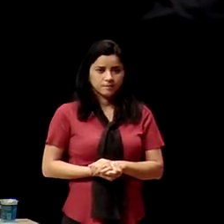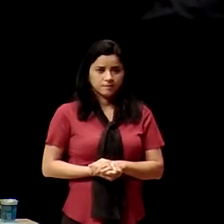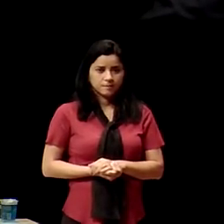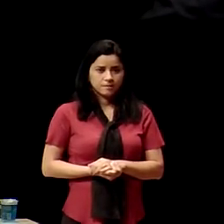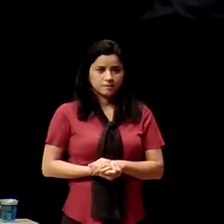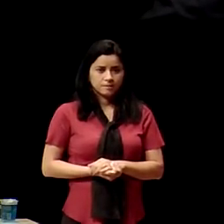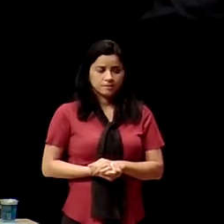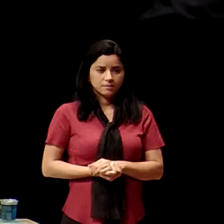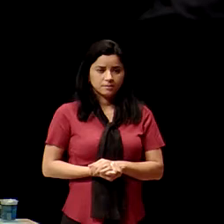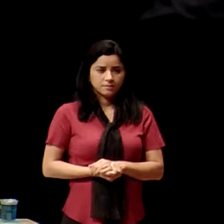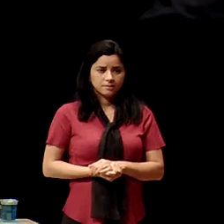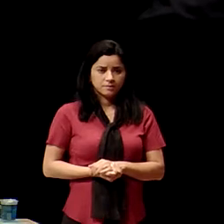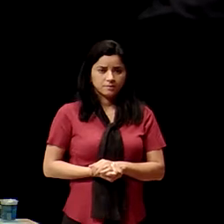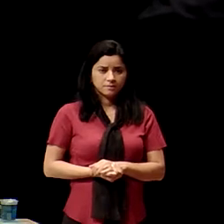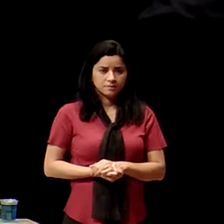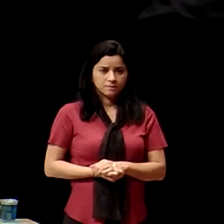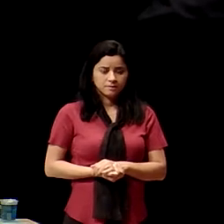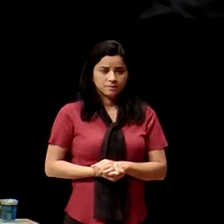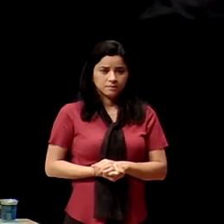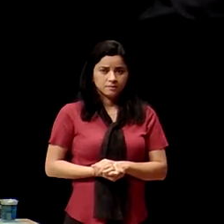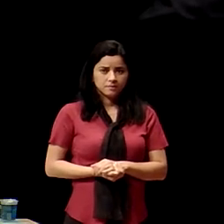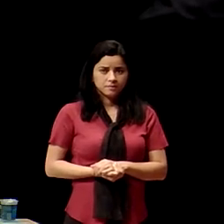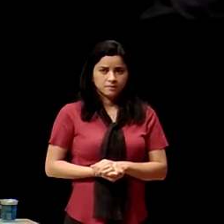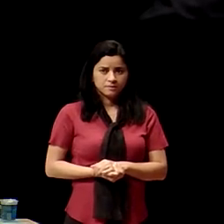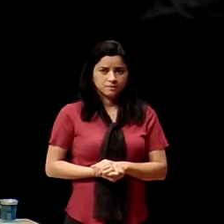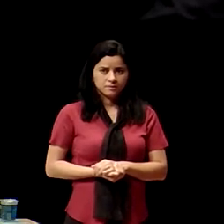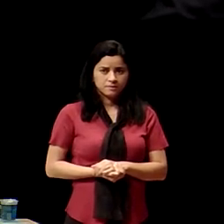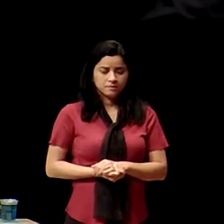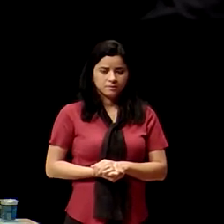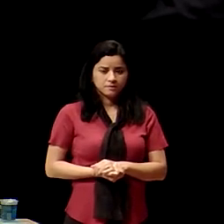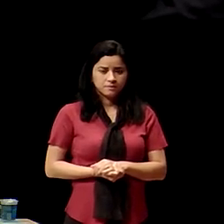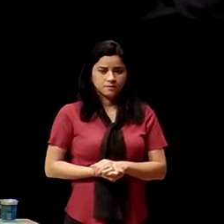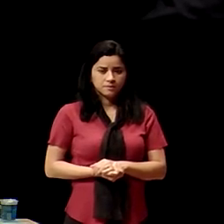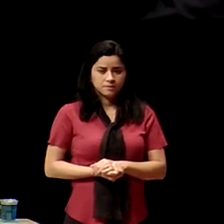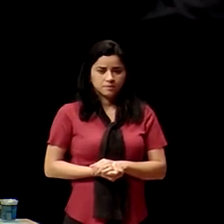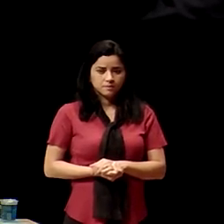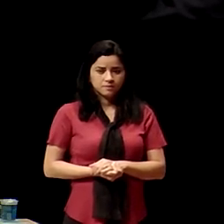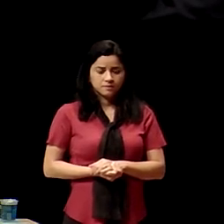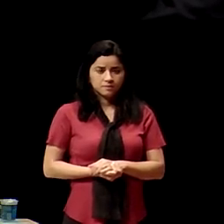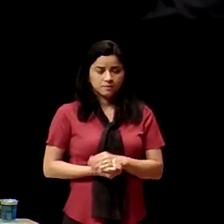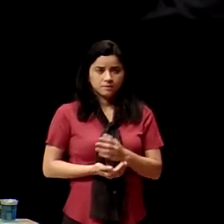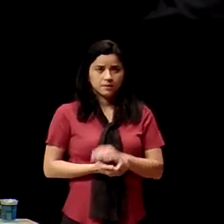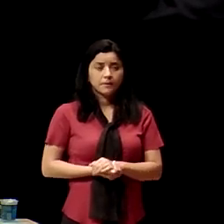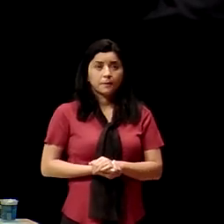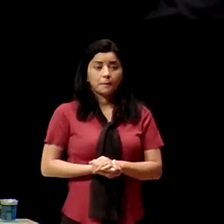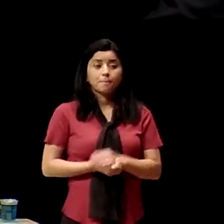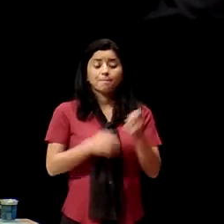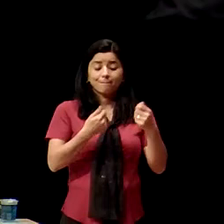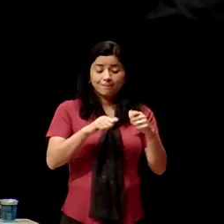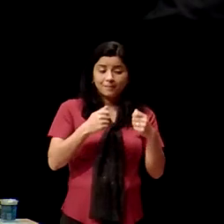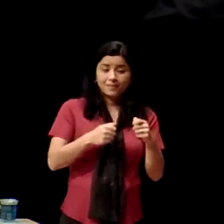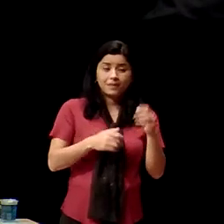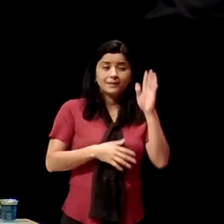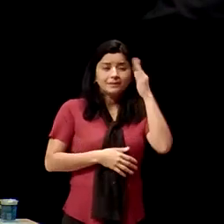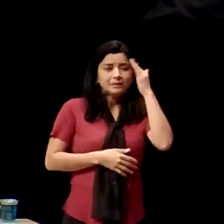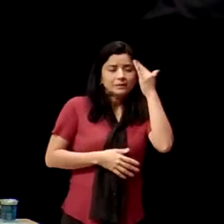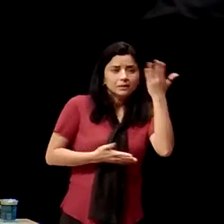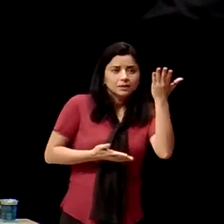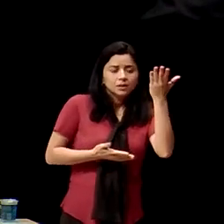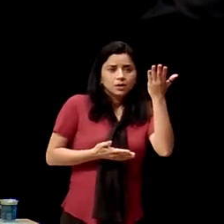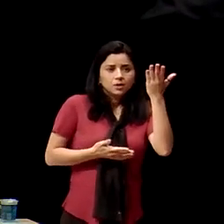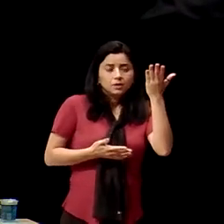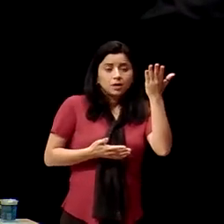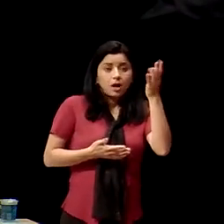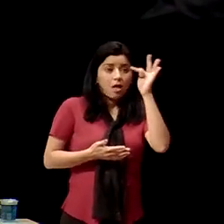with understandings of social pedagogy's theoretical foundations. E é necessário entender as